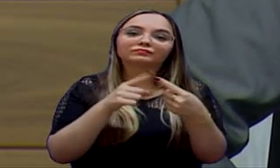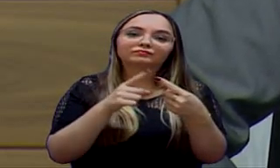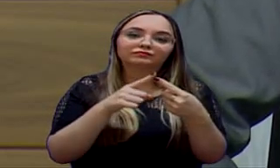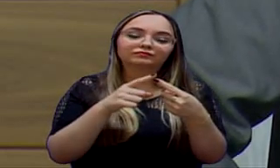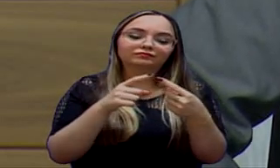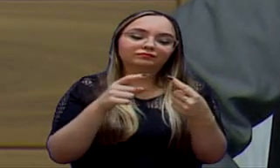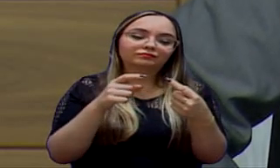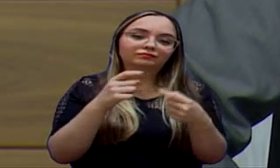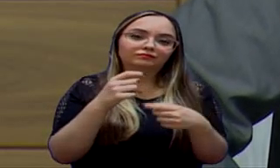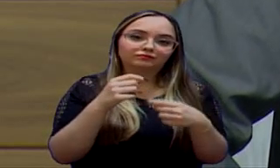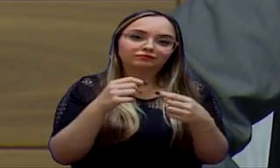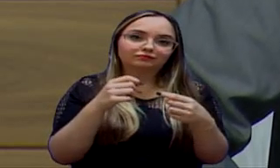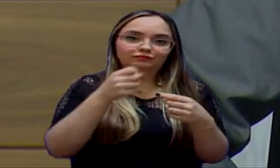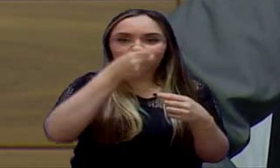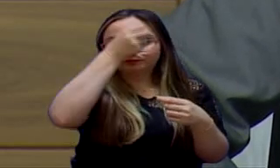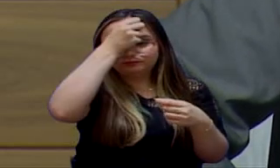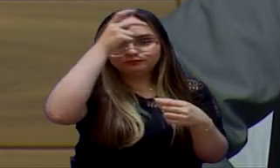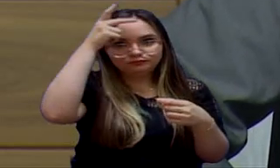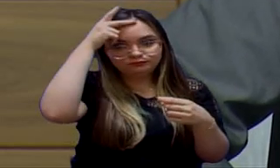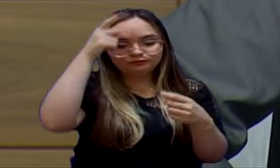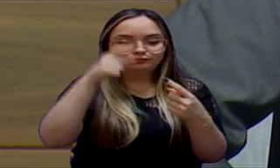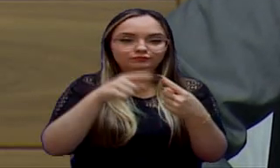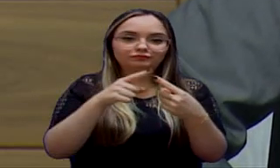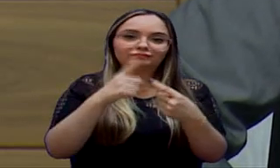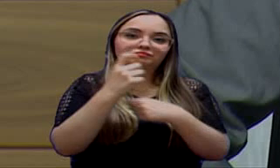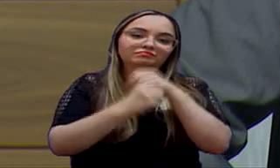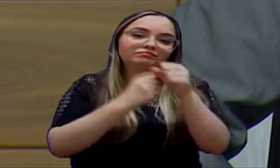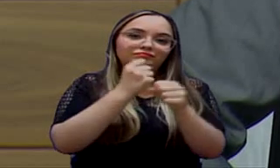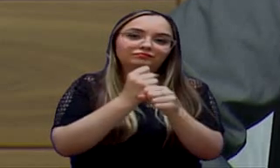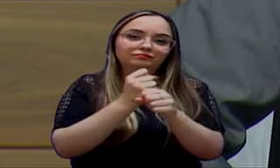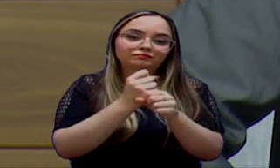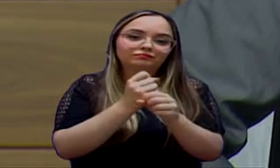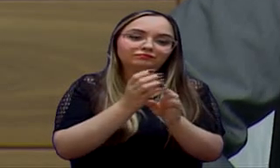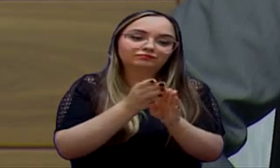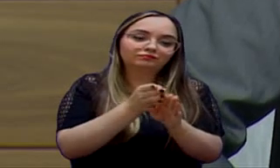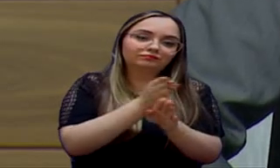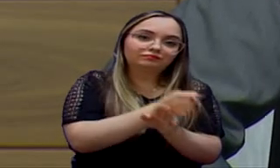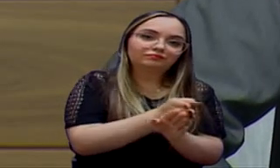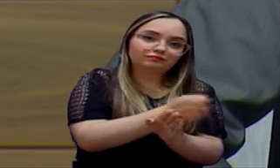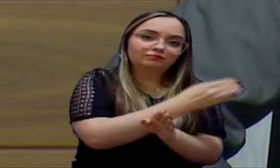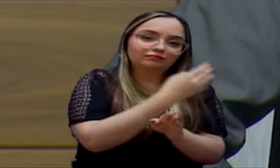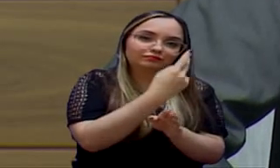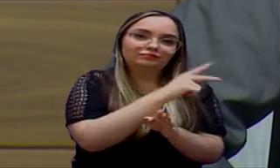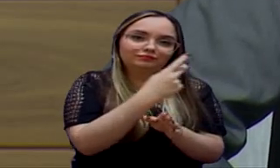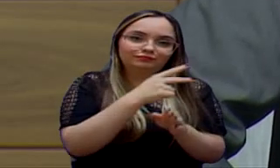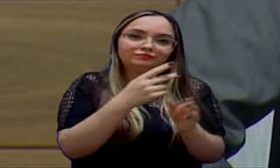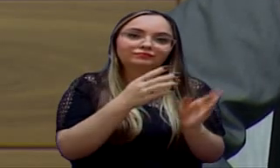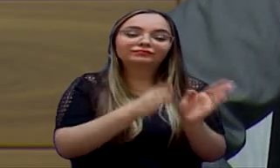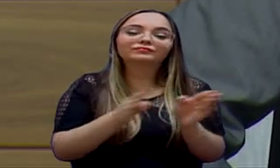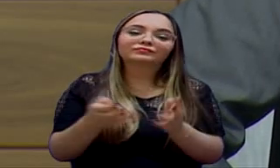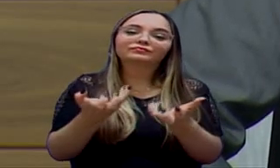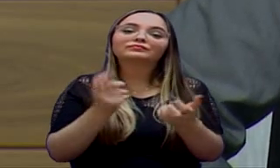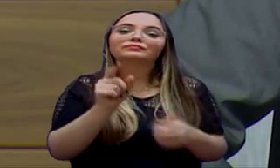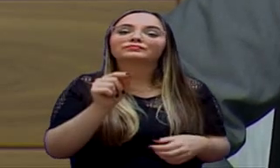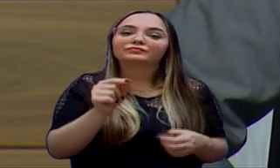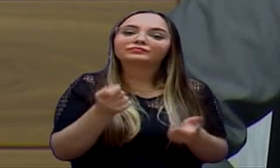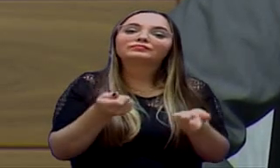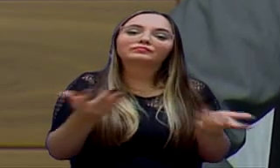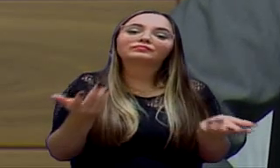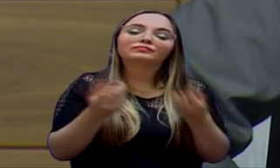subsequente depois da da lei dessa lei importante que